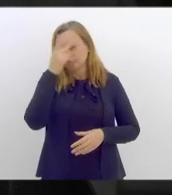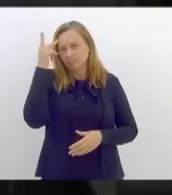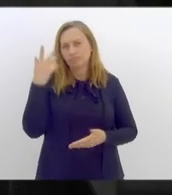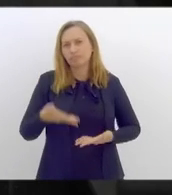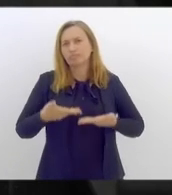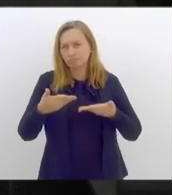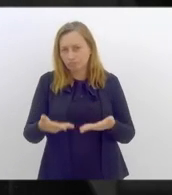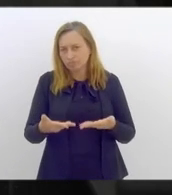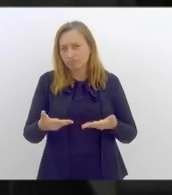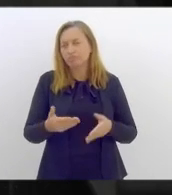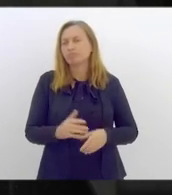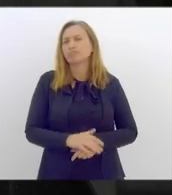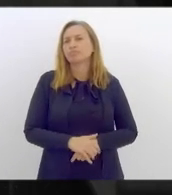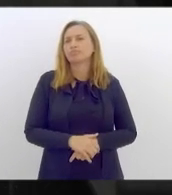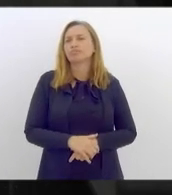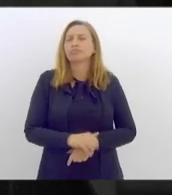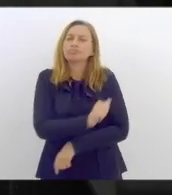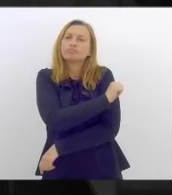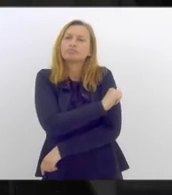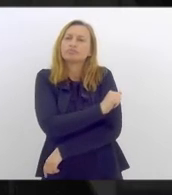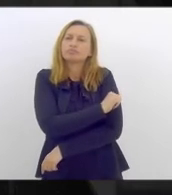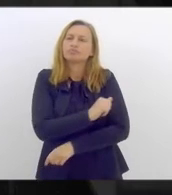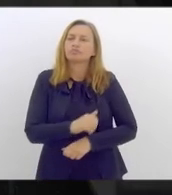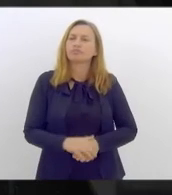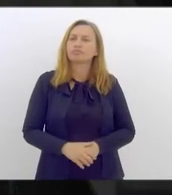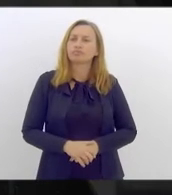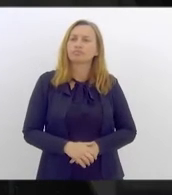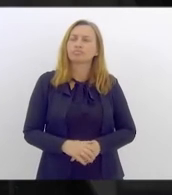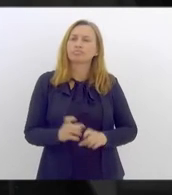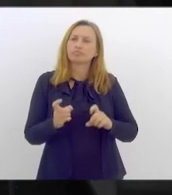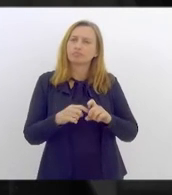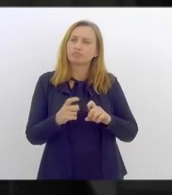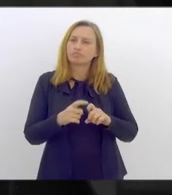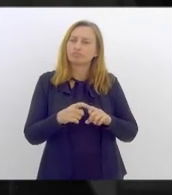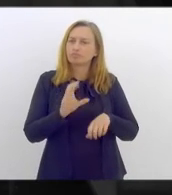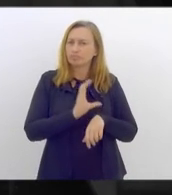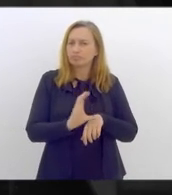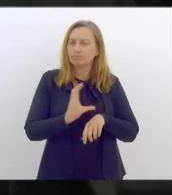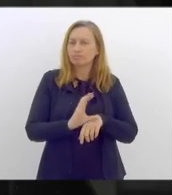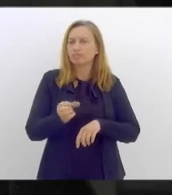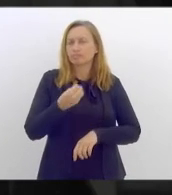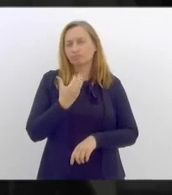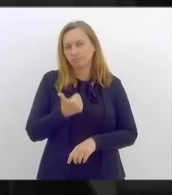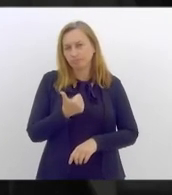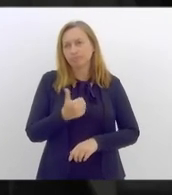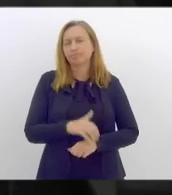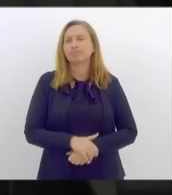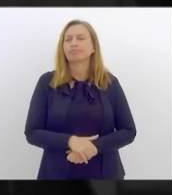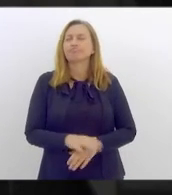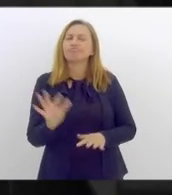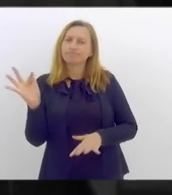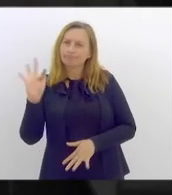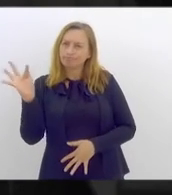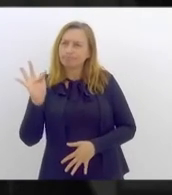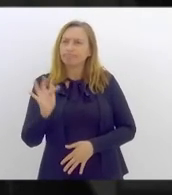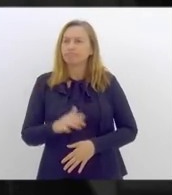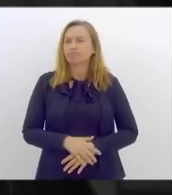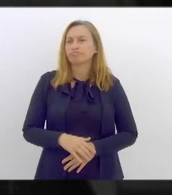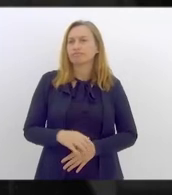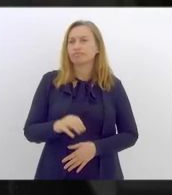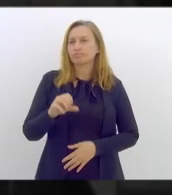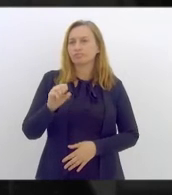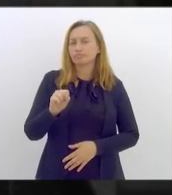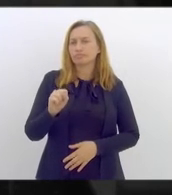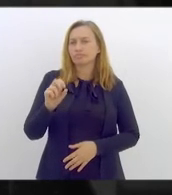e para que os e para que os estudantes curssem que é o curso de medicina né pois bem faculdade Souza